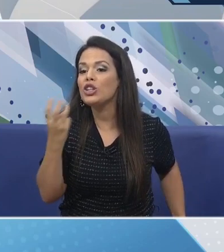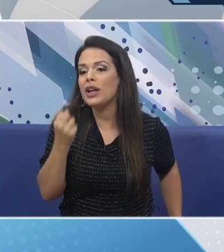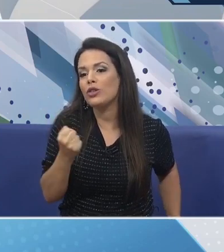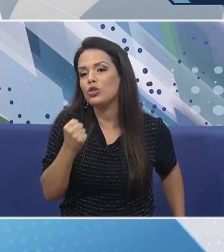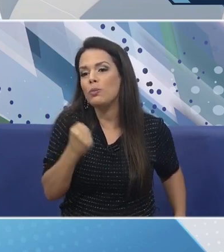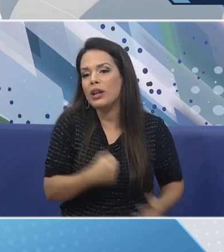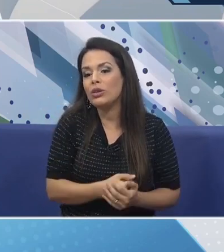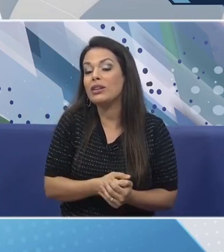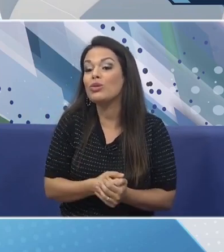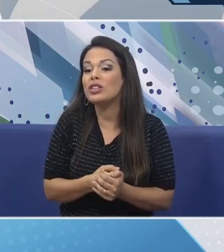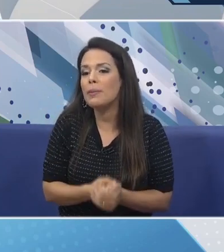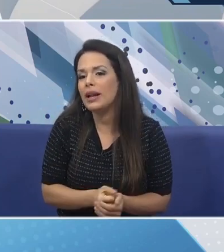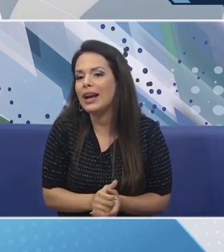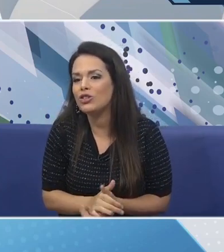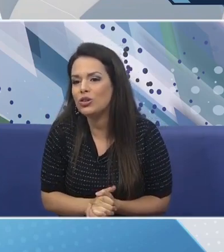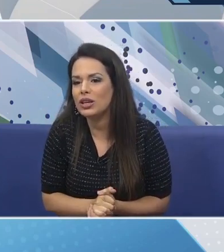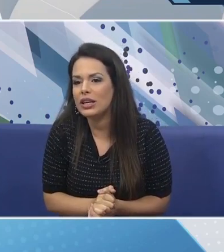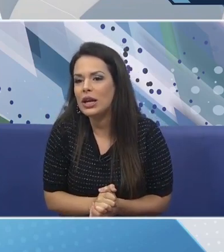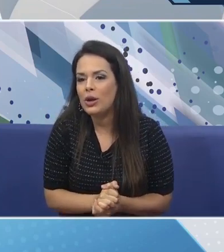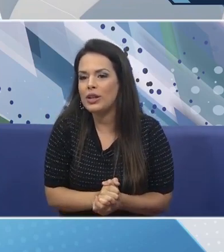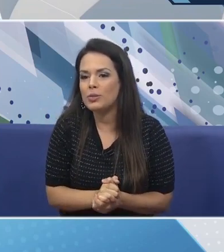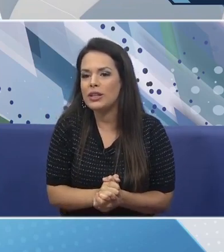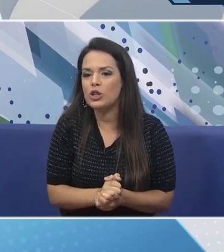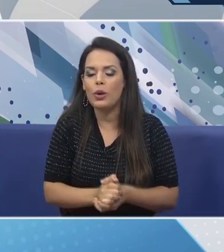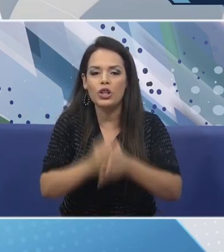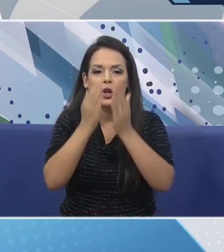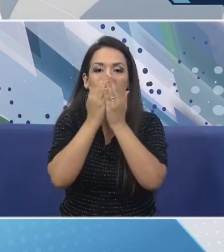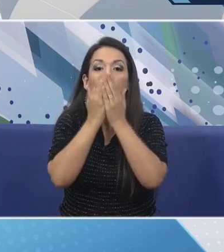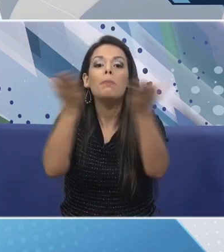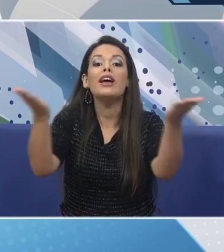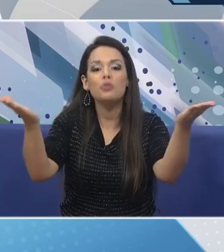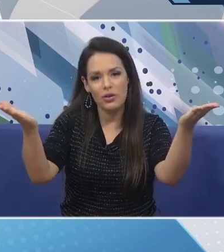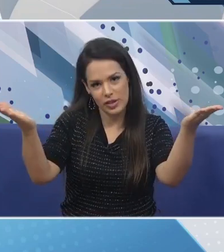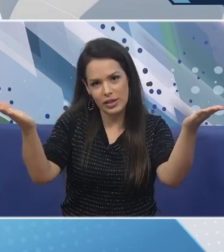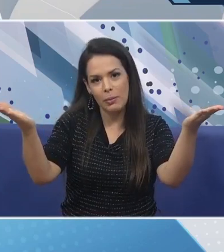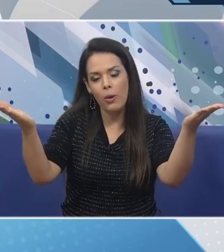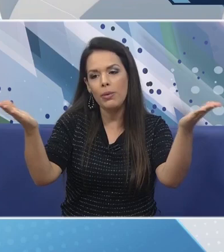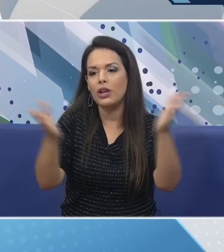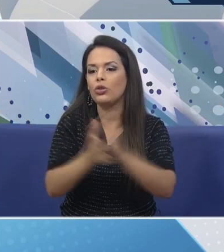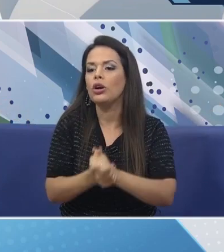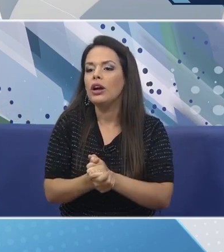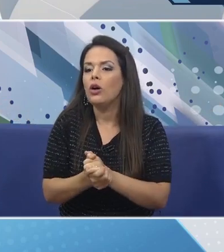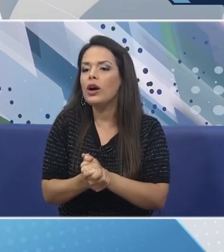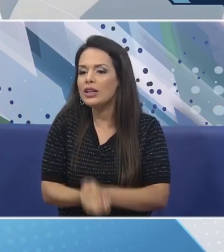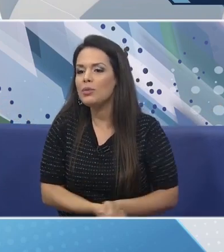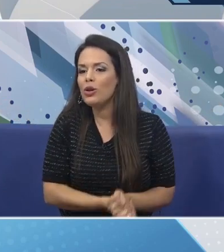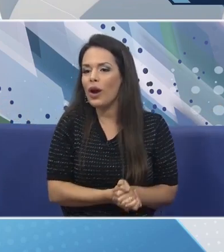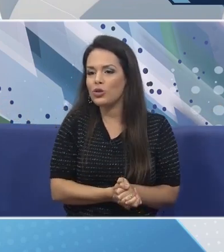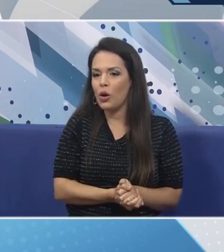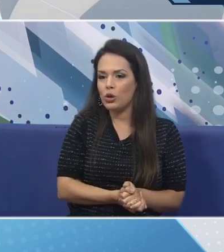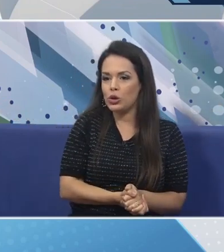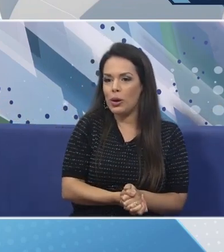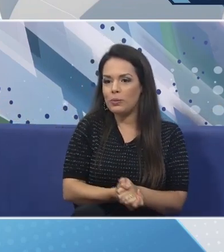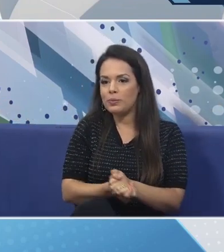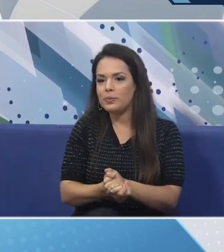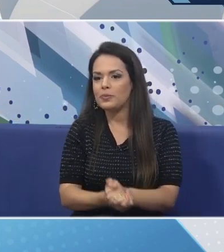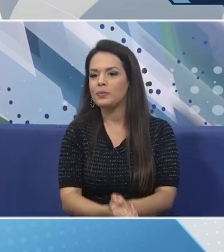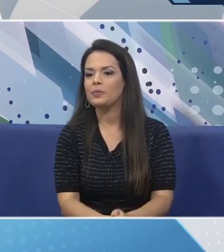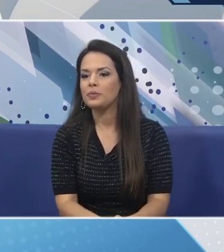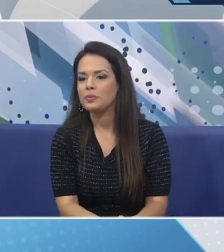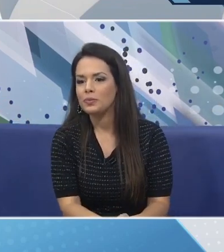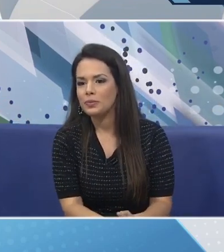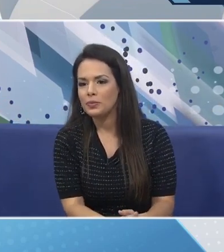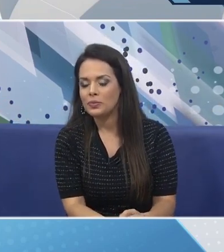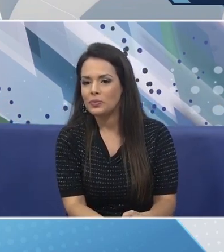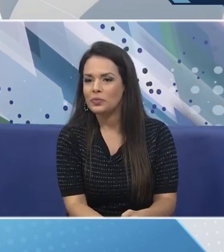os três netos do Brito, que estão sempre ligadinhos aqui no SBT Esportinho. Beijo pra você, tá bom, Brito? Ô, Casimiro, qual é a sua última? A